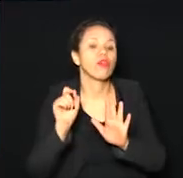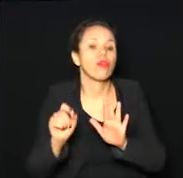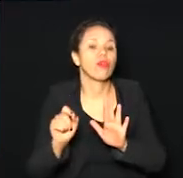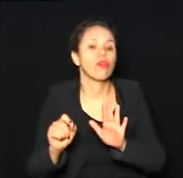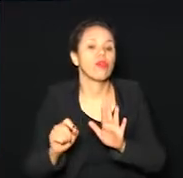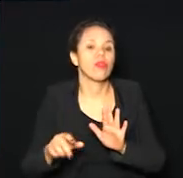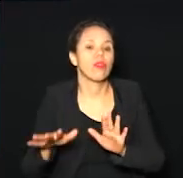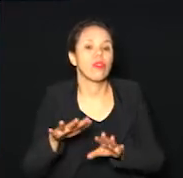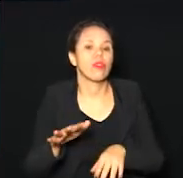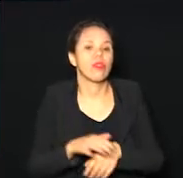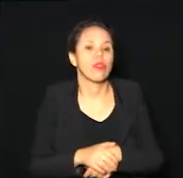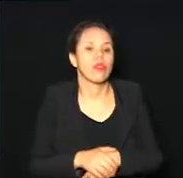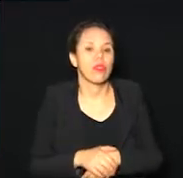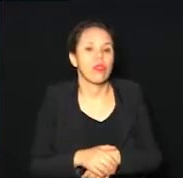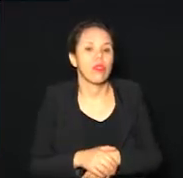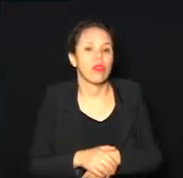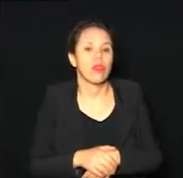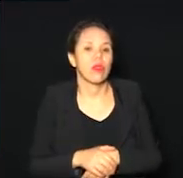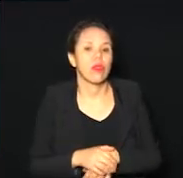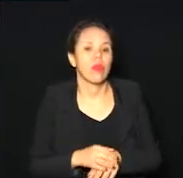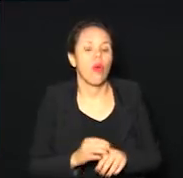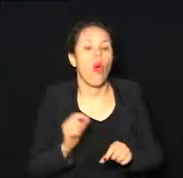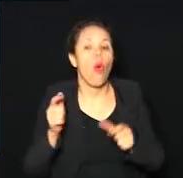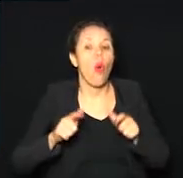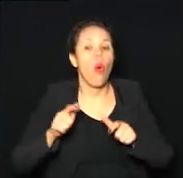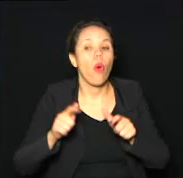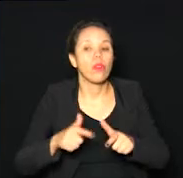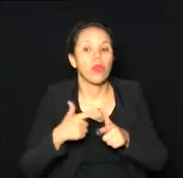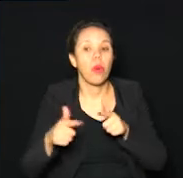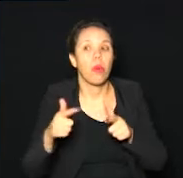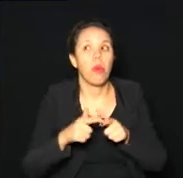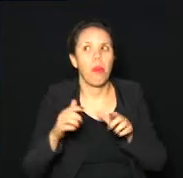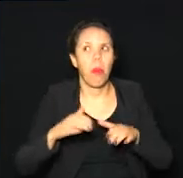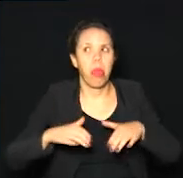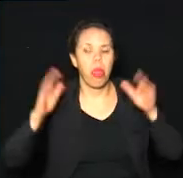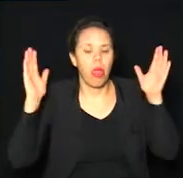coloca a ponta do iceberg e coloca o problema